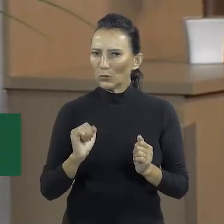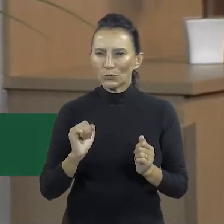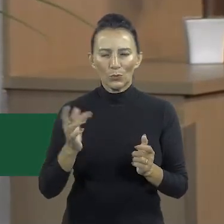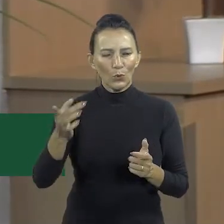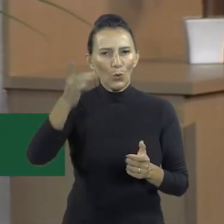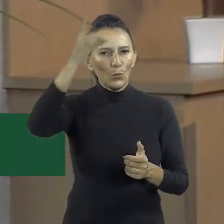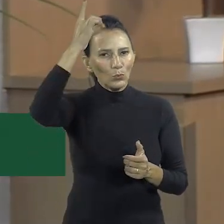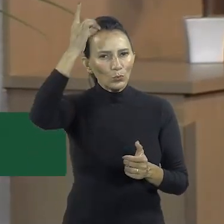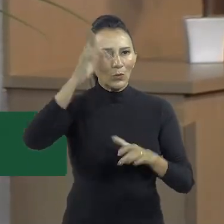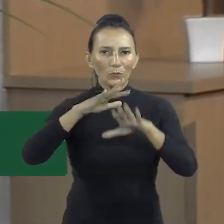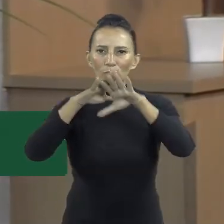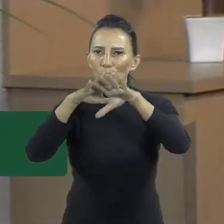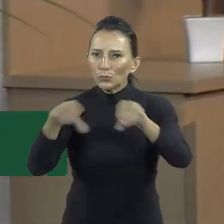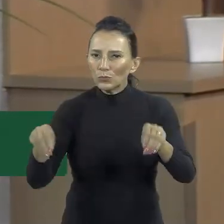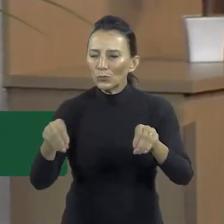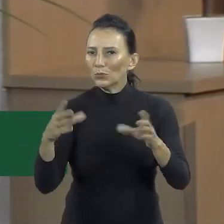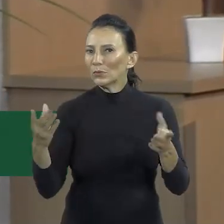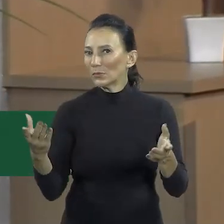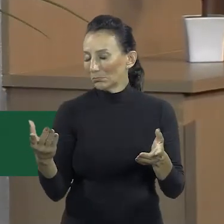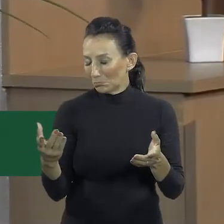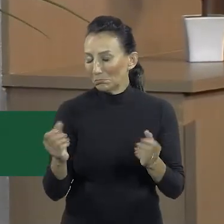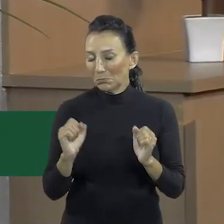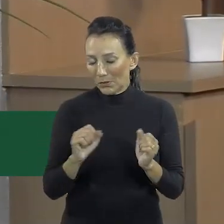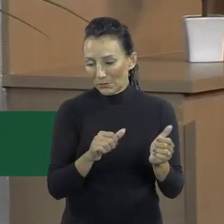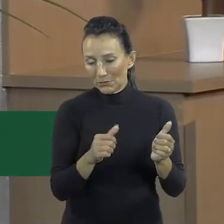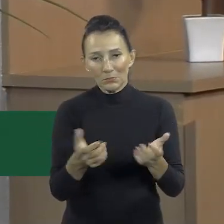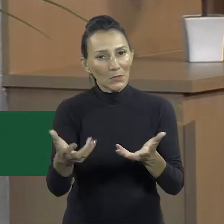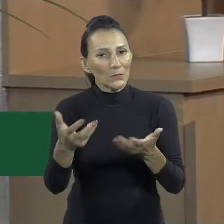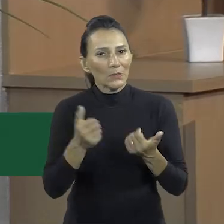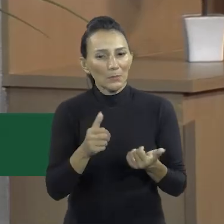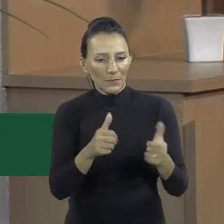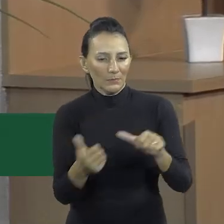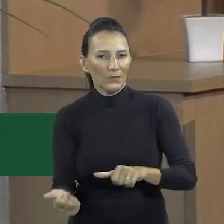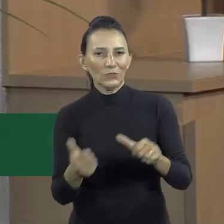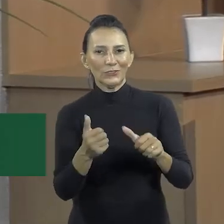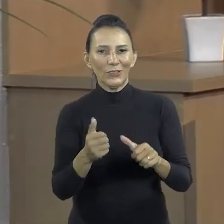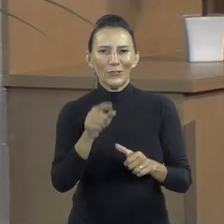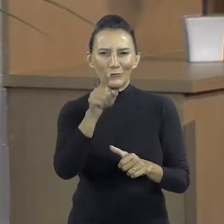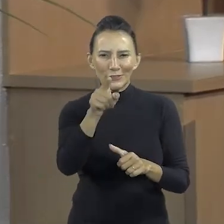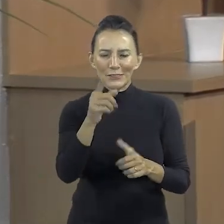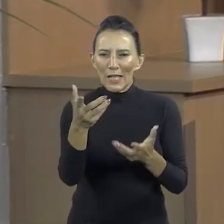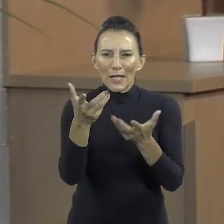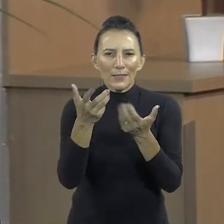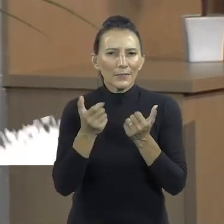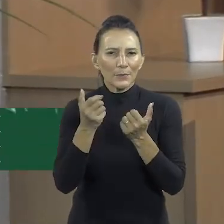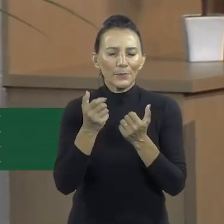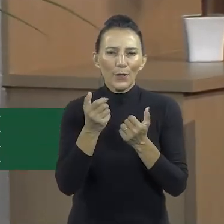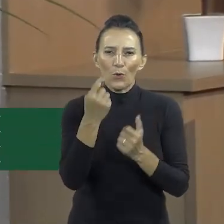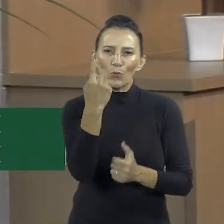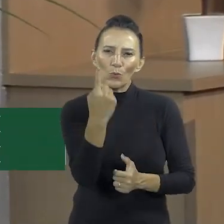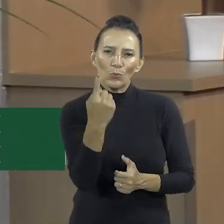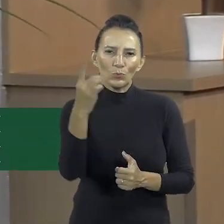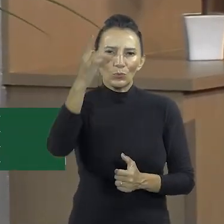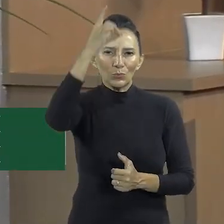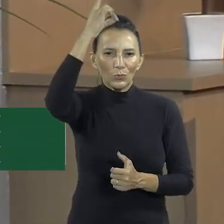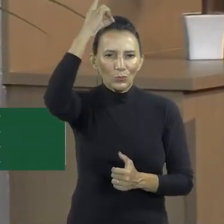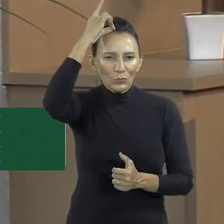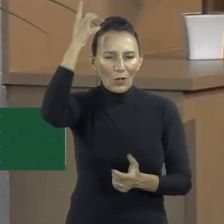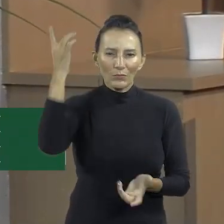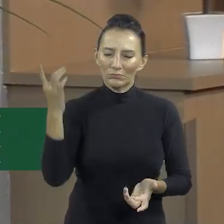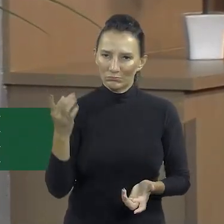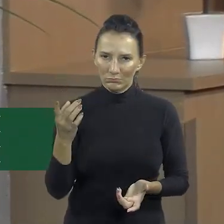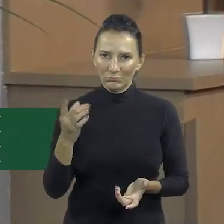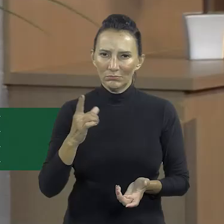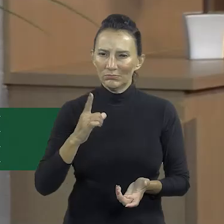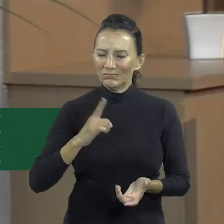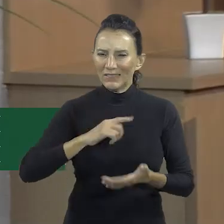em línguas. Está vendo como que é importante? Você pode receber um dos dons. Então a prova de que eu sou batizado com o Espírito